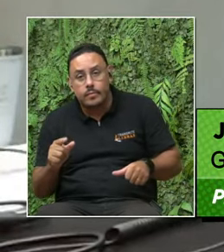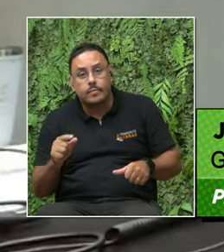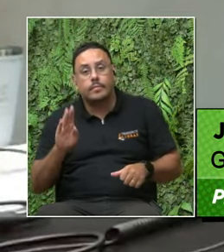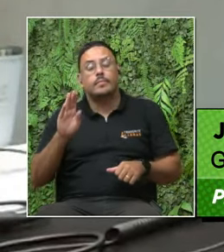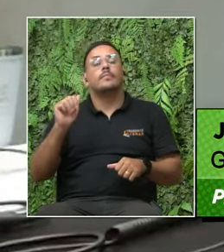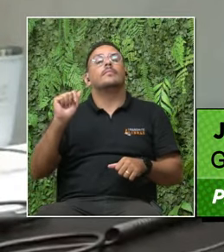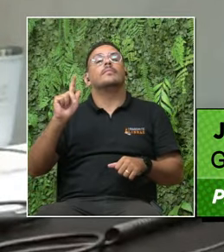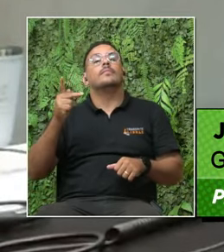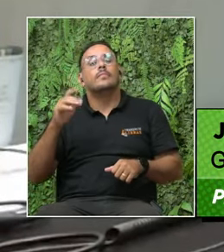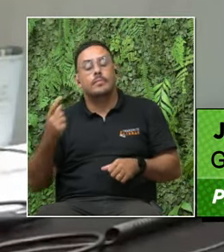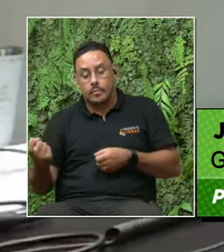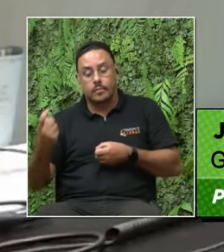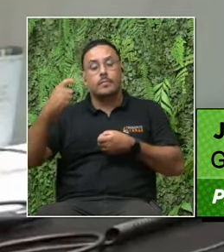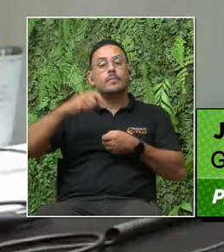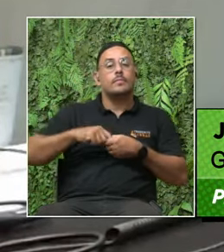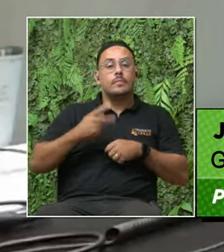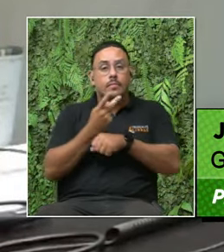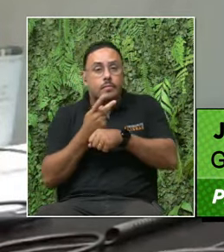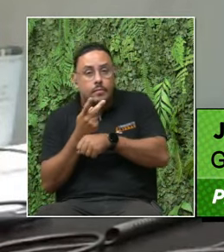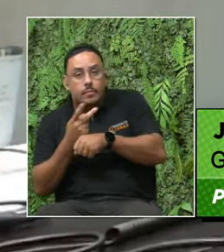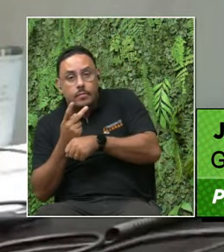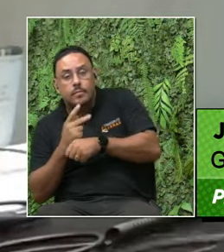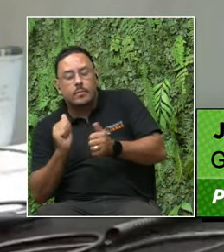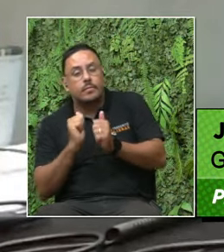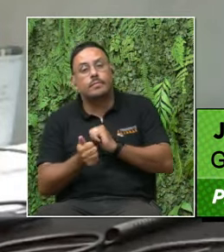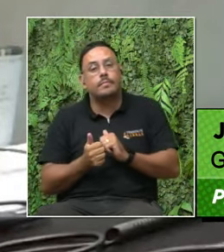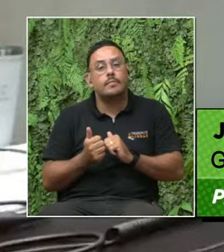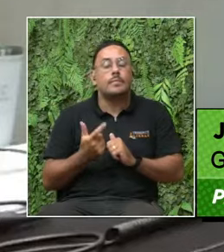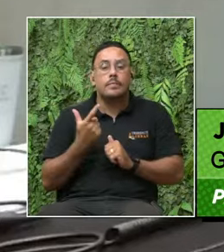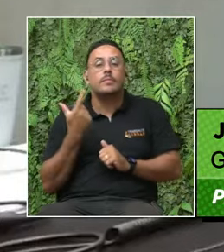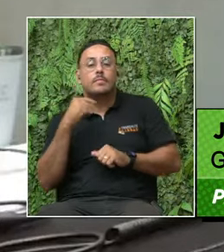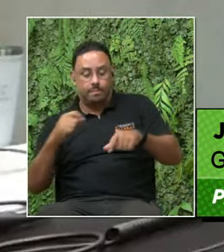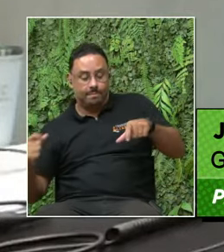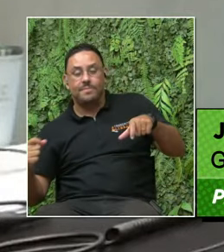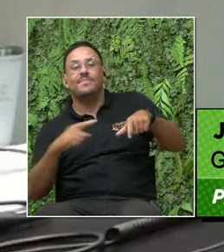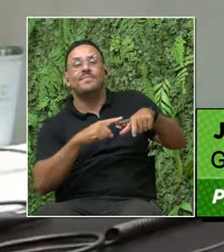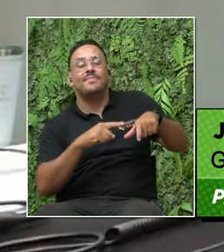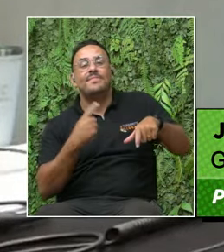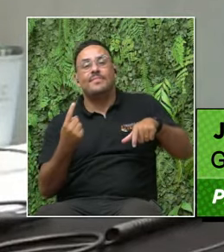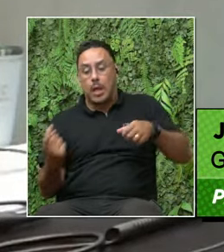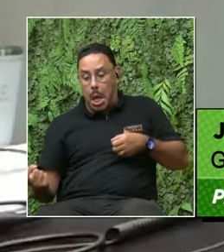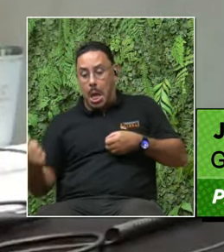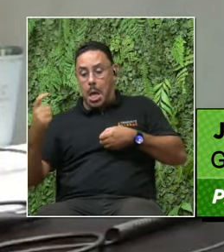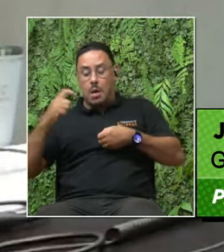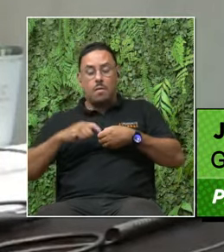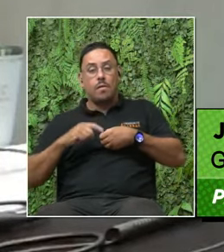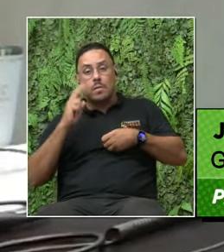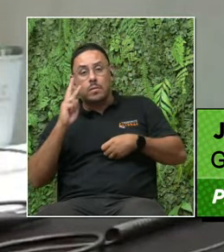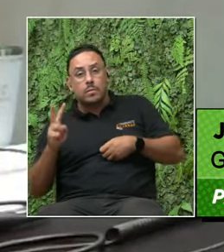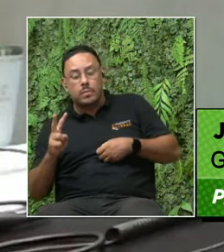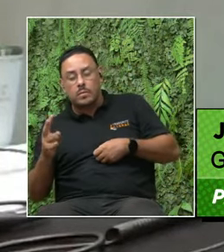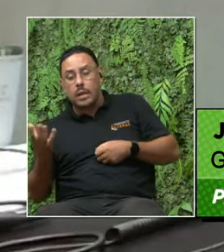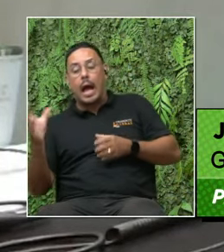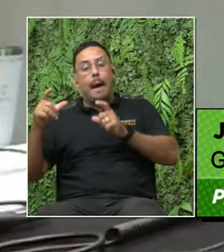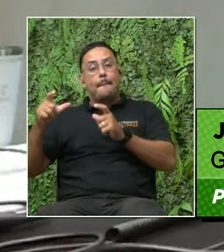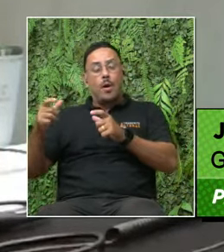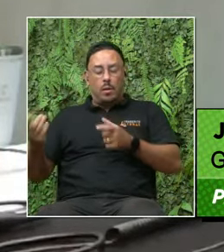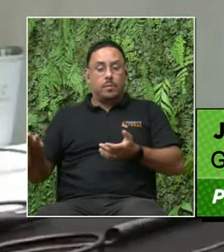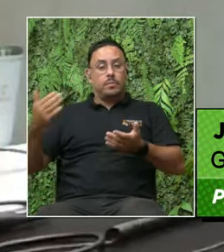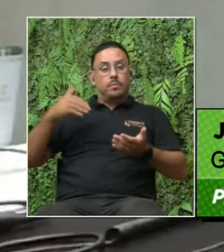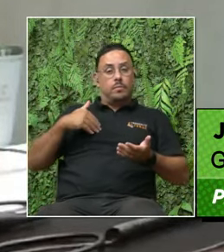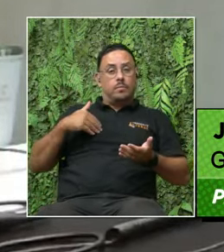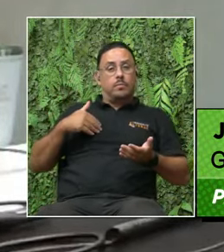batalha voltava muito para para buscar esse jogo e é o lance do gol né porque o batalha volta e ele de costa pros marcadores recebe essa bola do